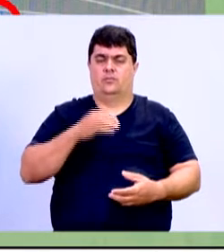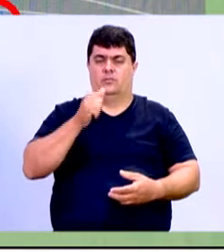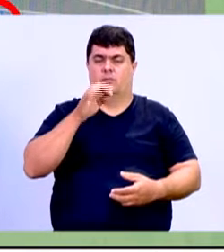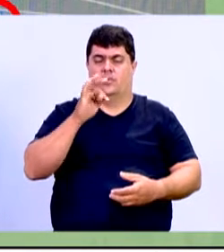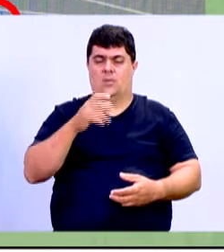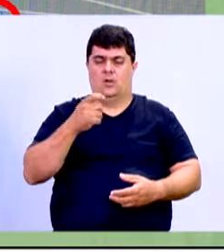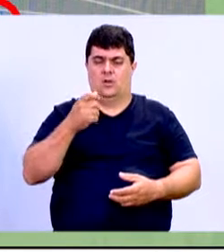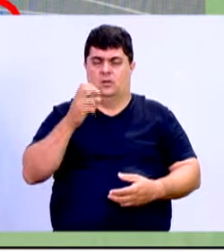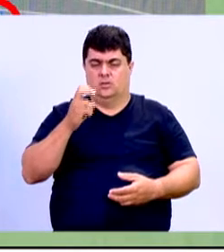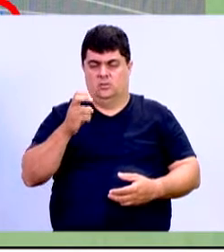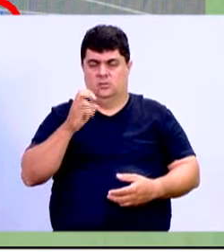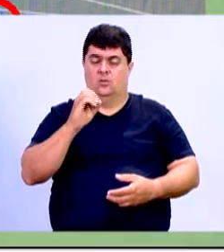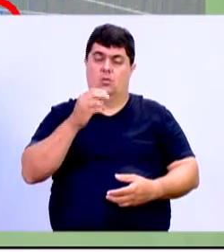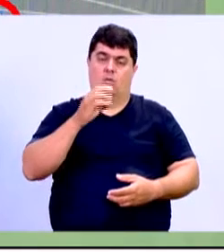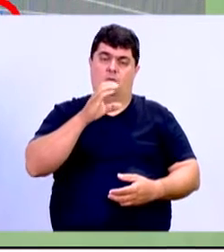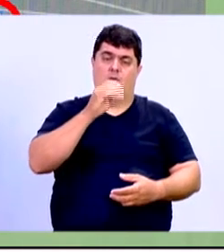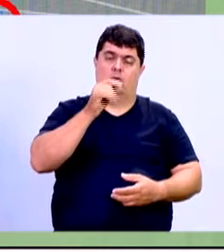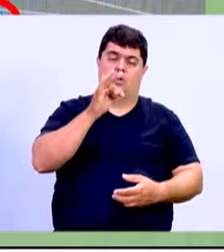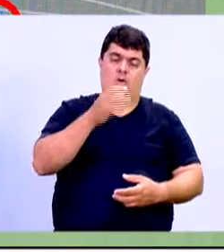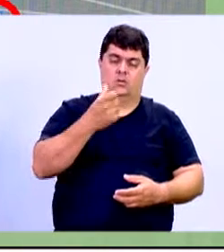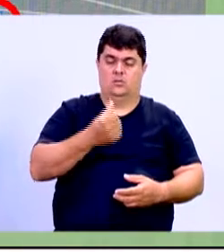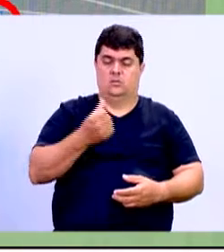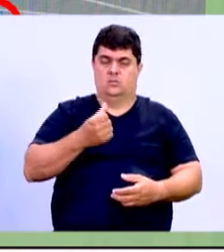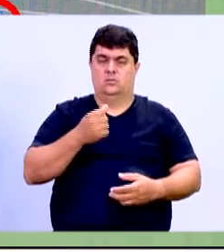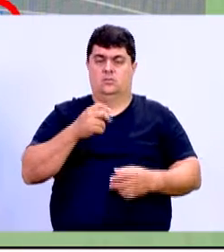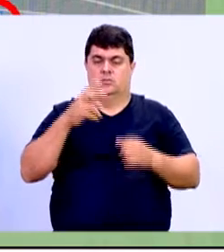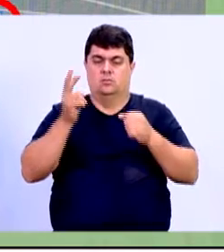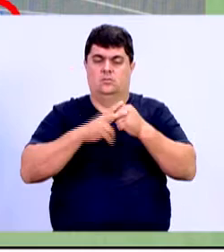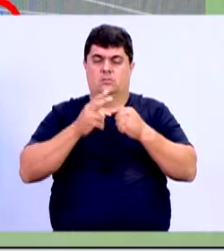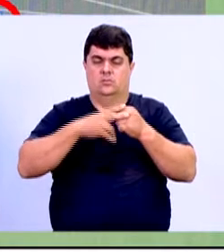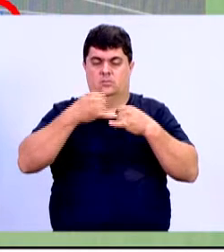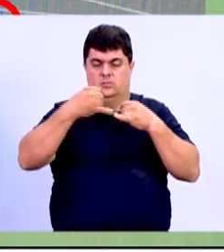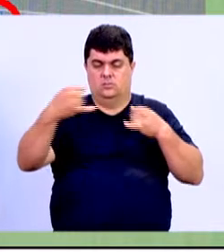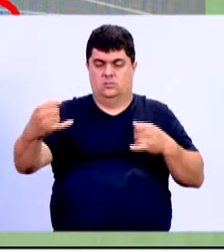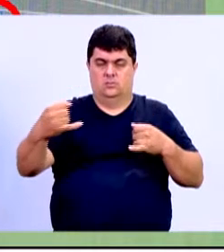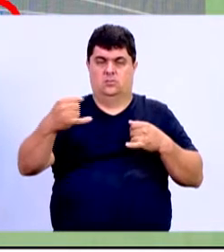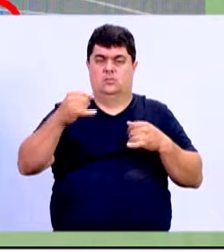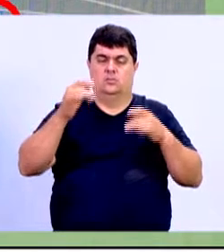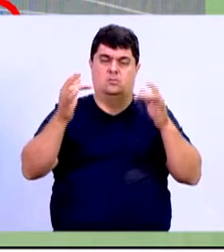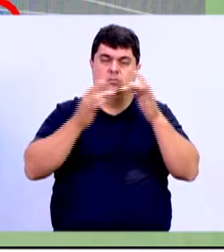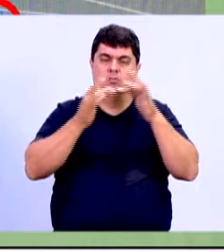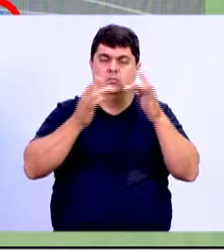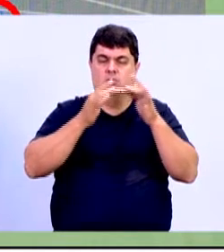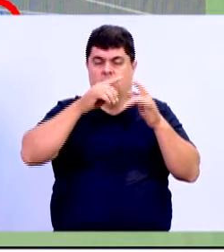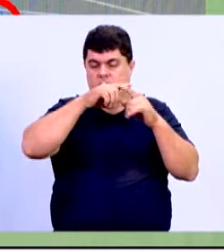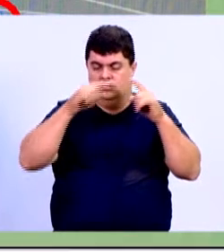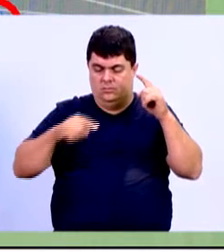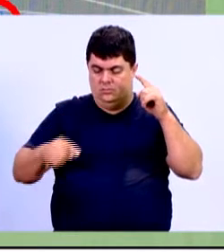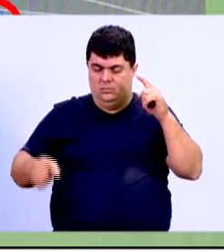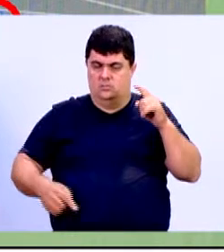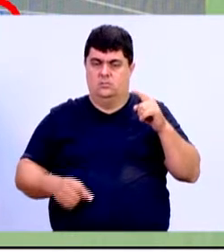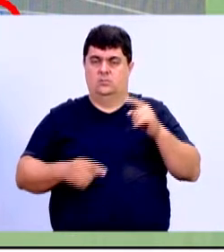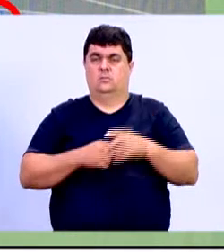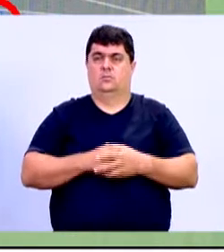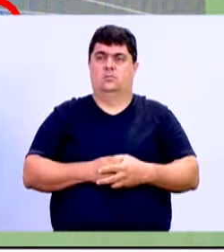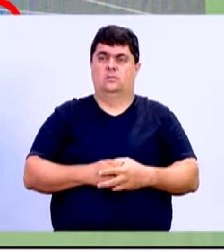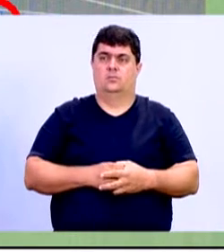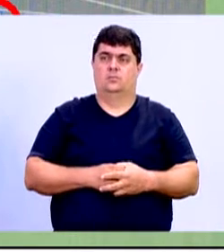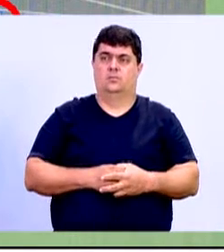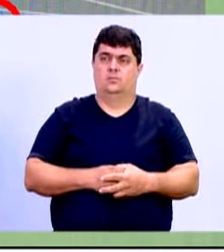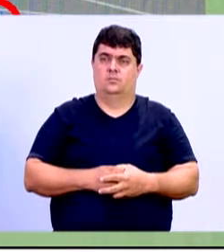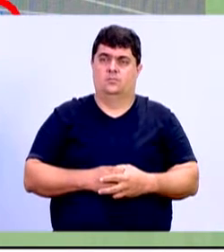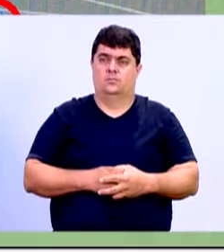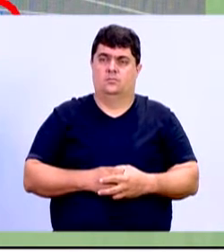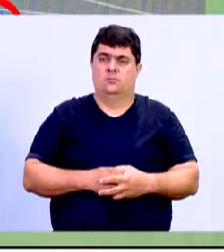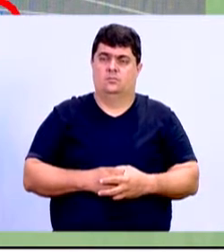Cat5e ou Cat6. E aí, por fibra ótica, ele se comunica para os switches de